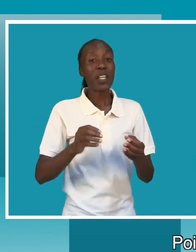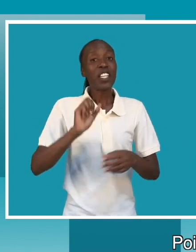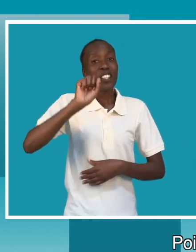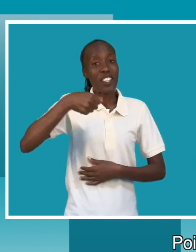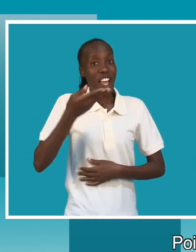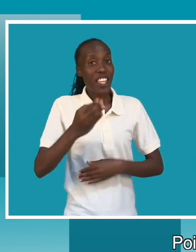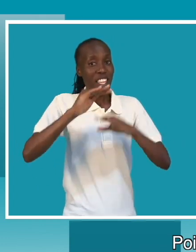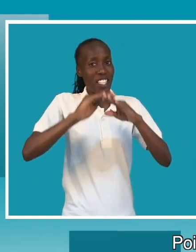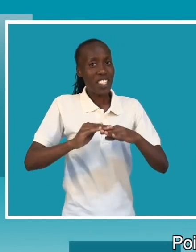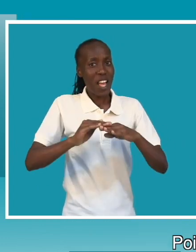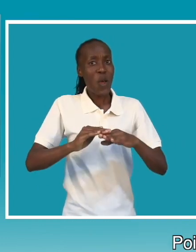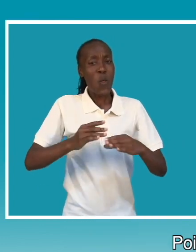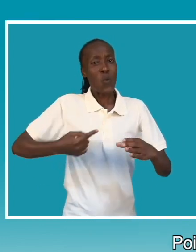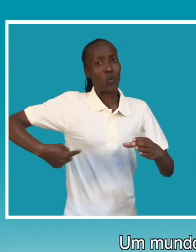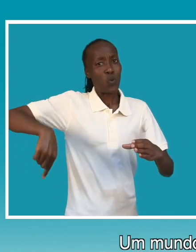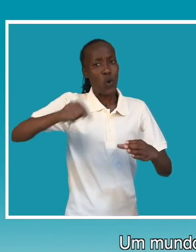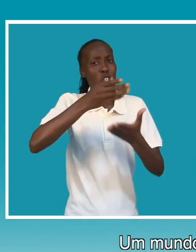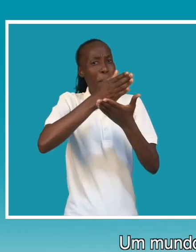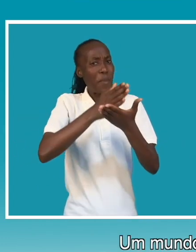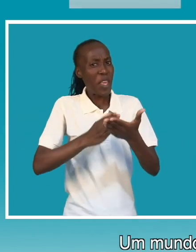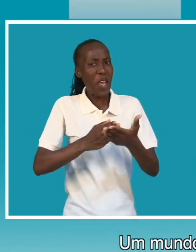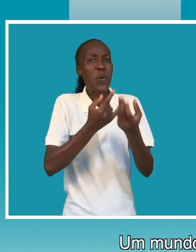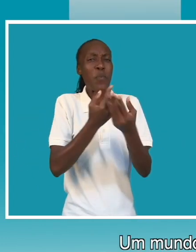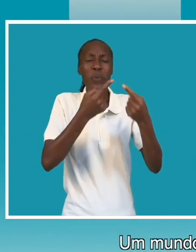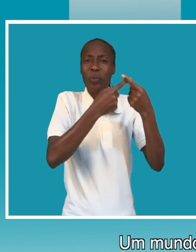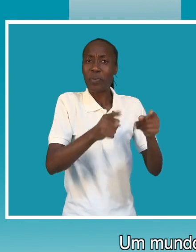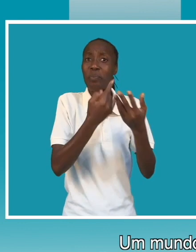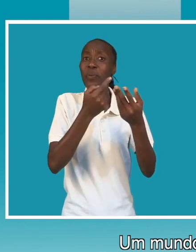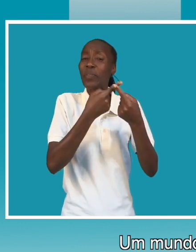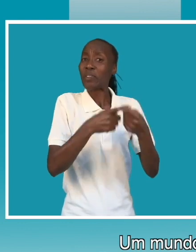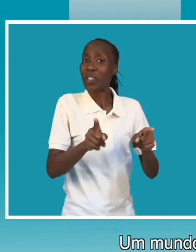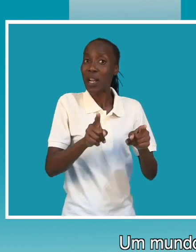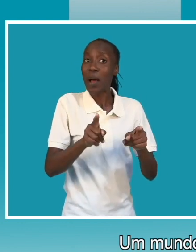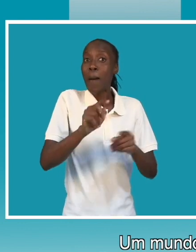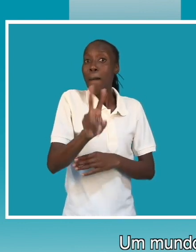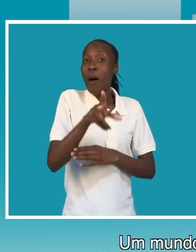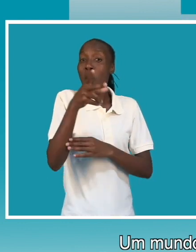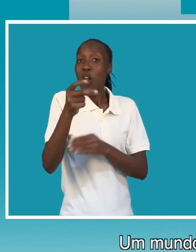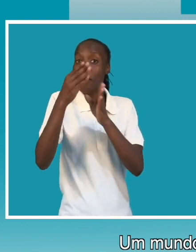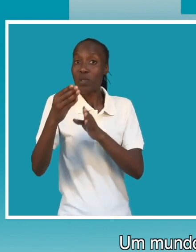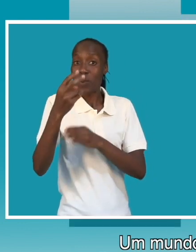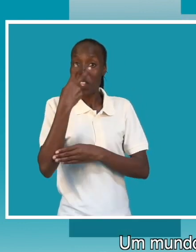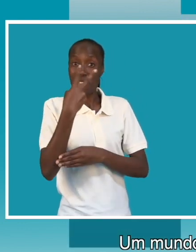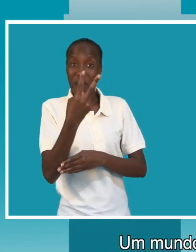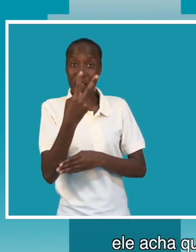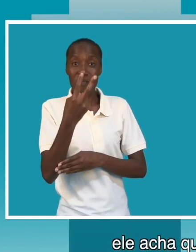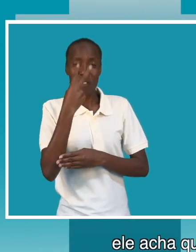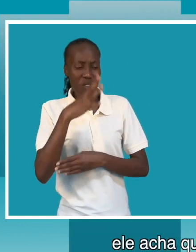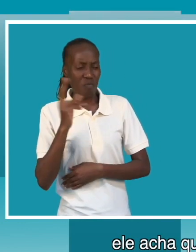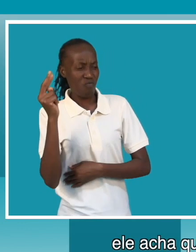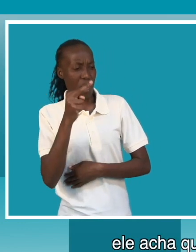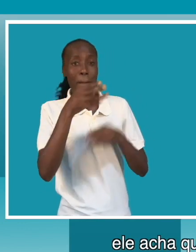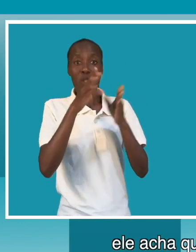ambientamos num mundo muito diferente. Um mundo que para uma pessoa que vê quando olha para um deficiente visual,